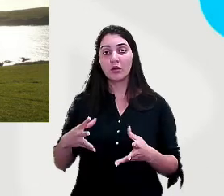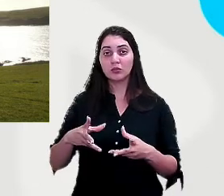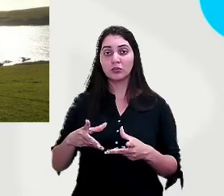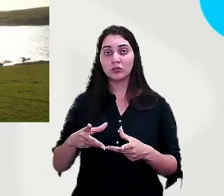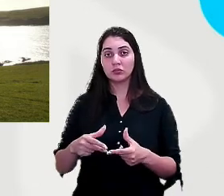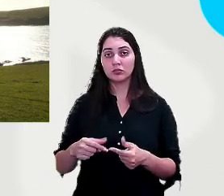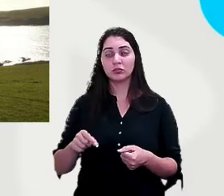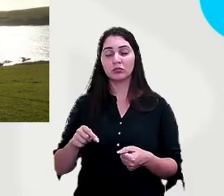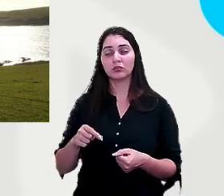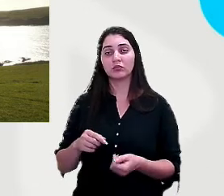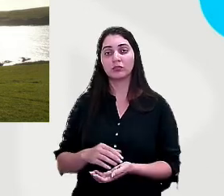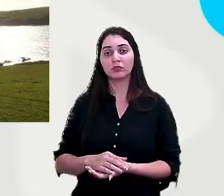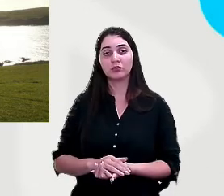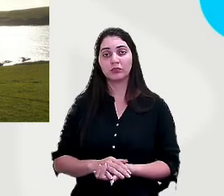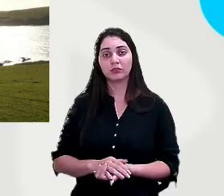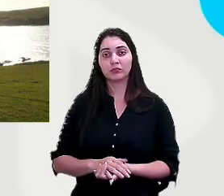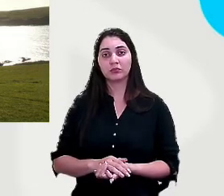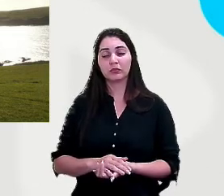foi